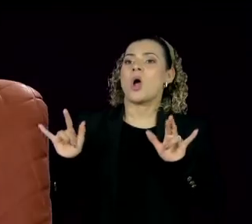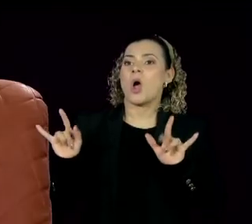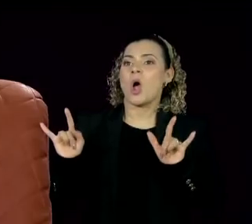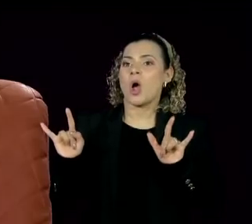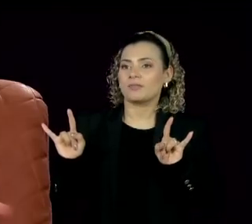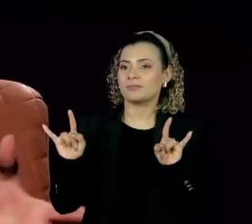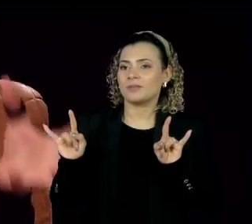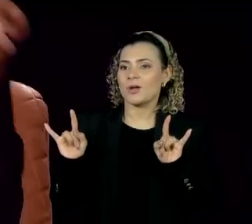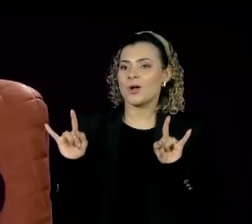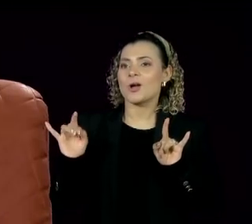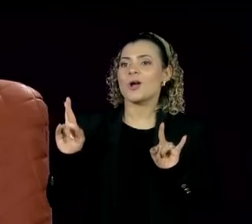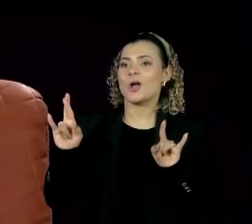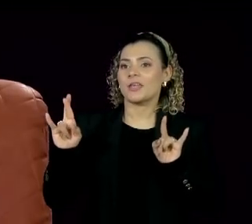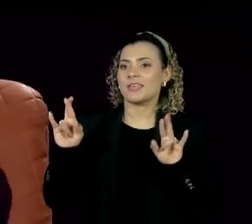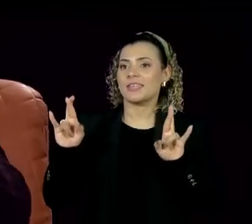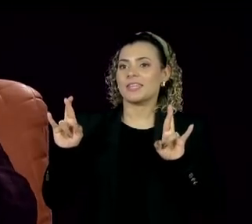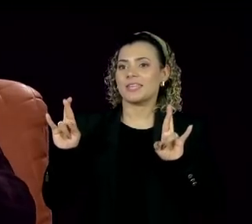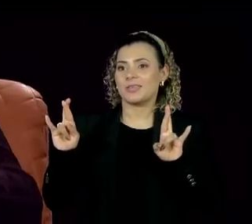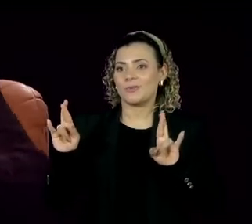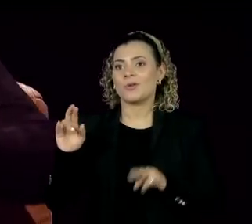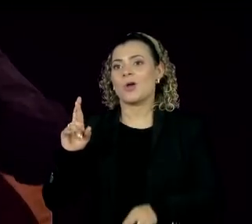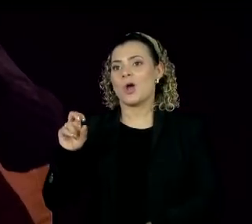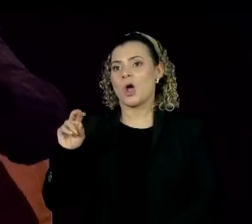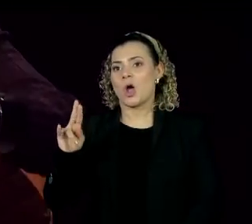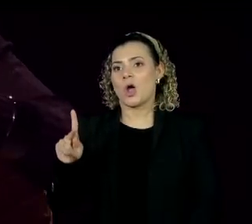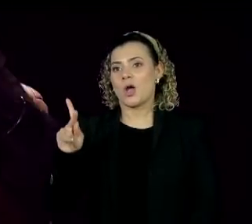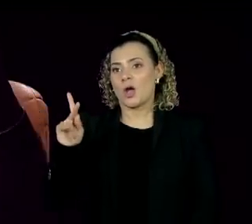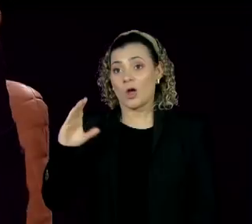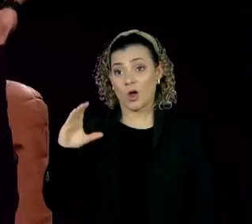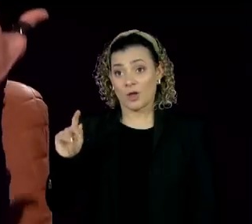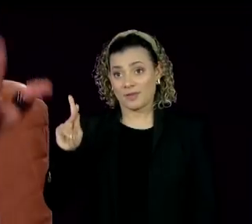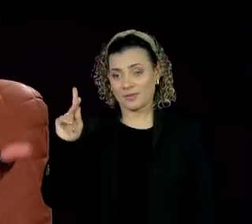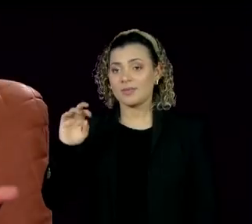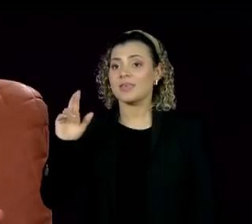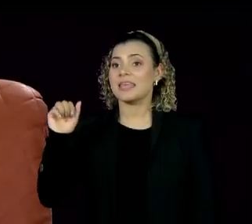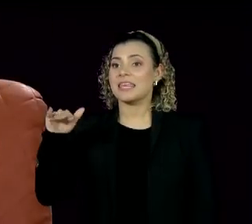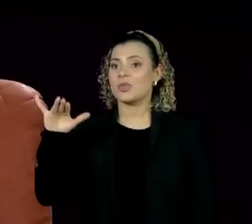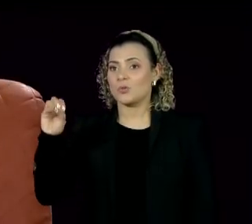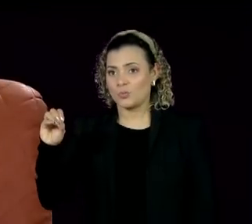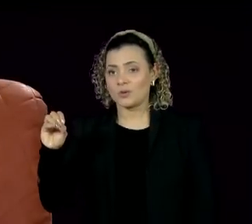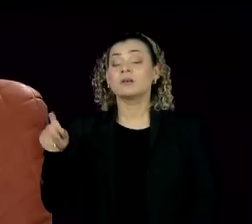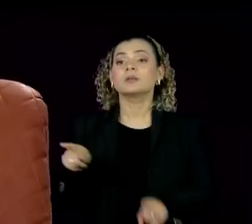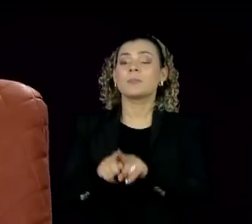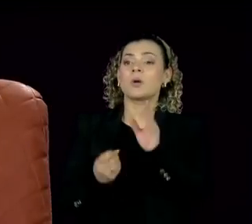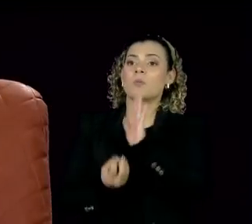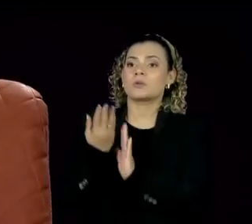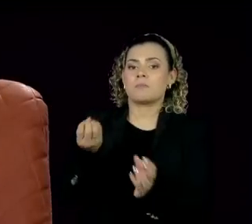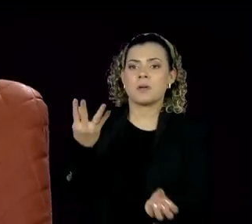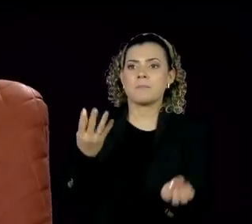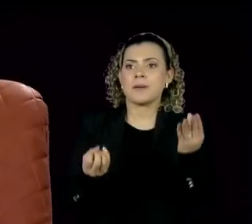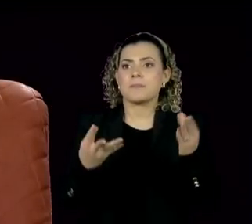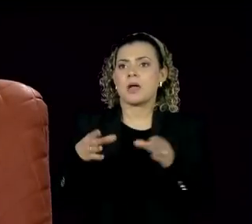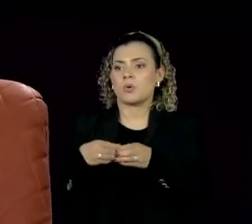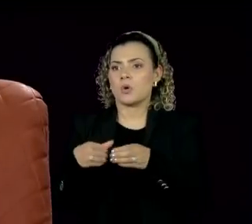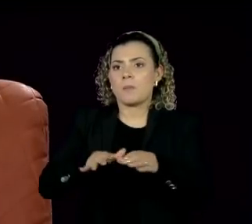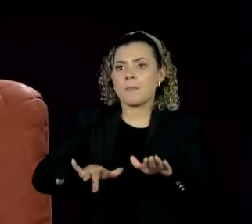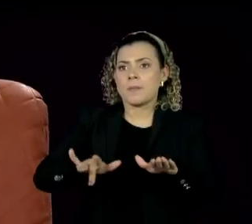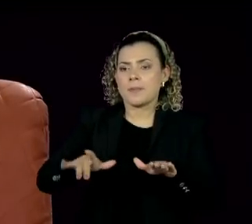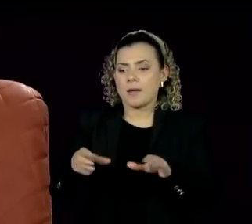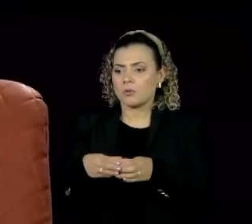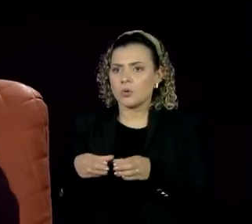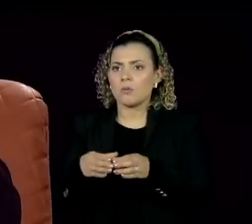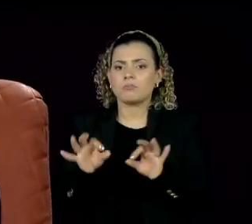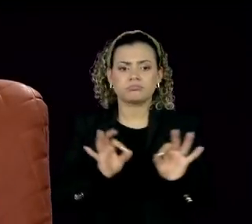o Brasil, né, se colocou ali, começaram a surgir as equipes né, de som, Gabi,